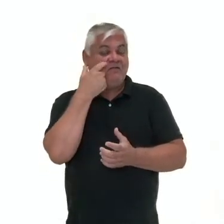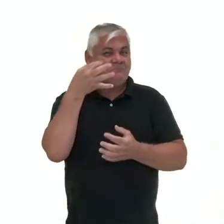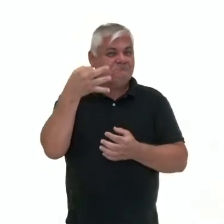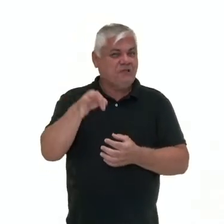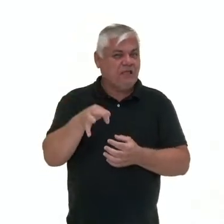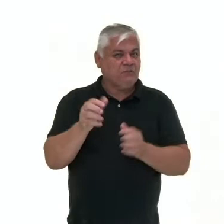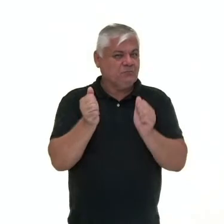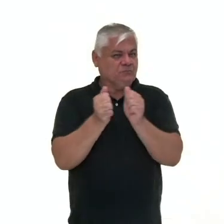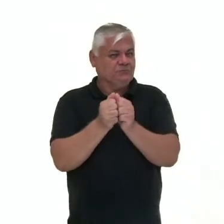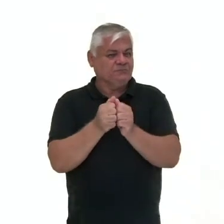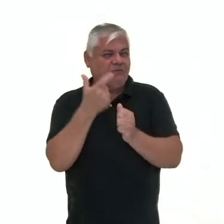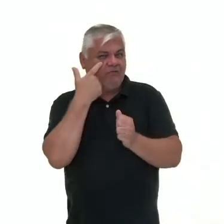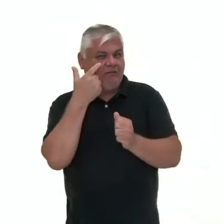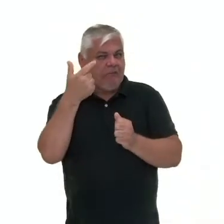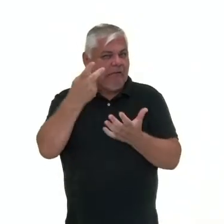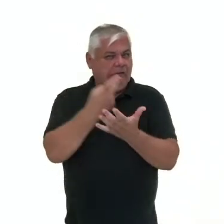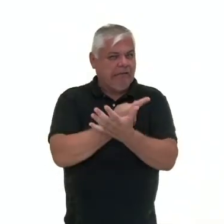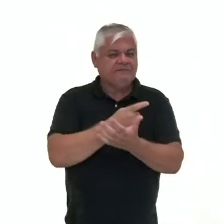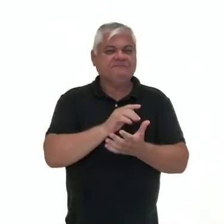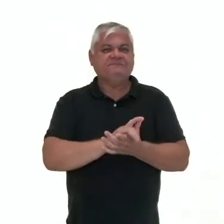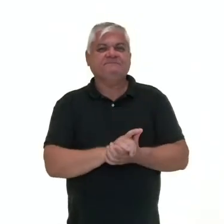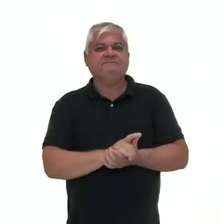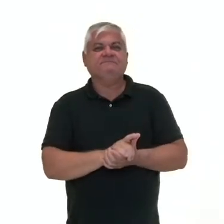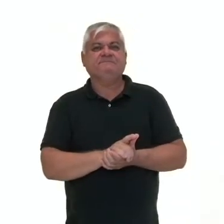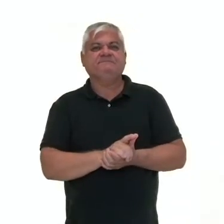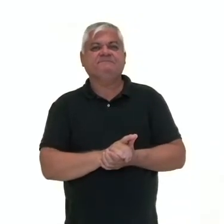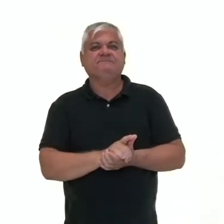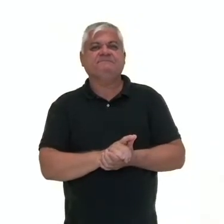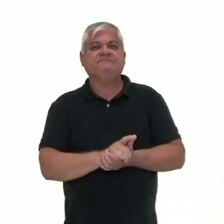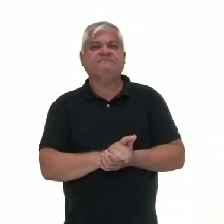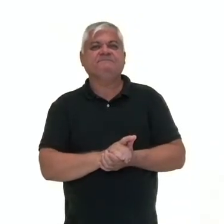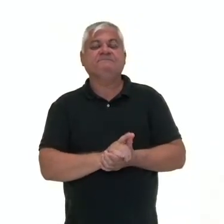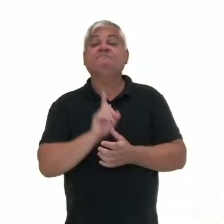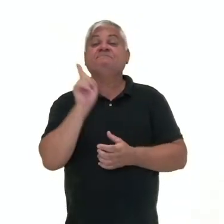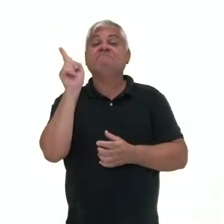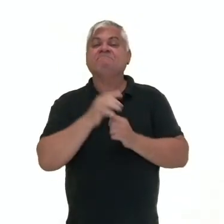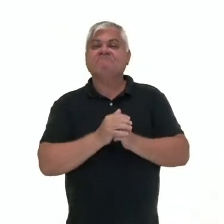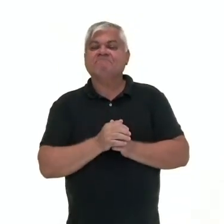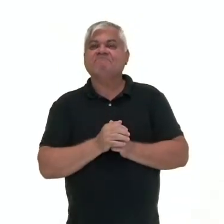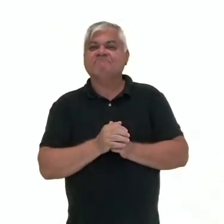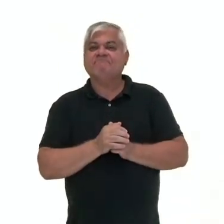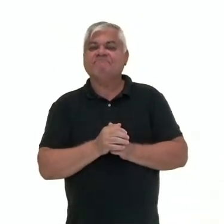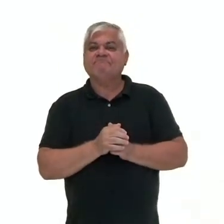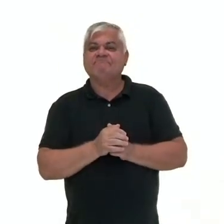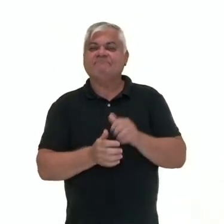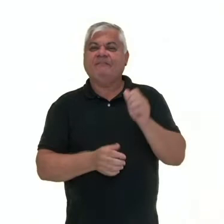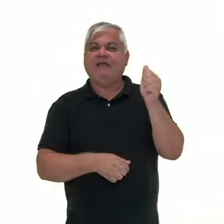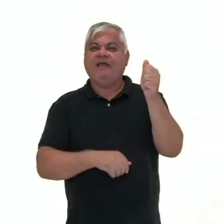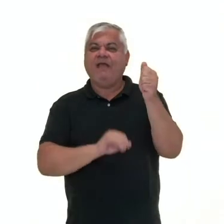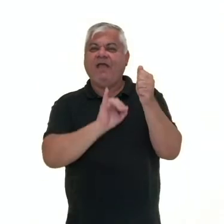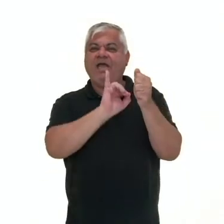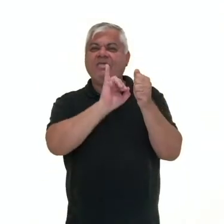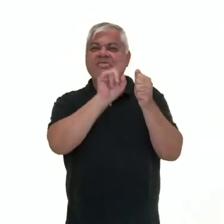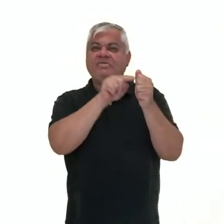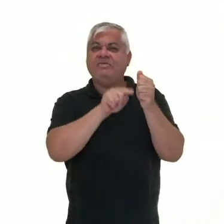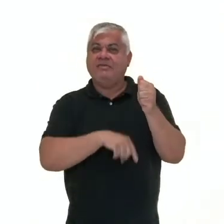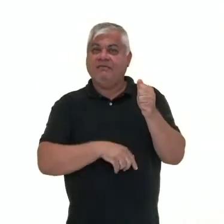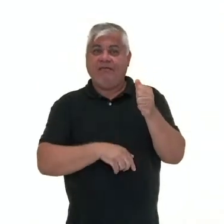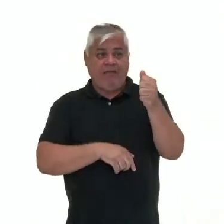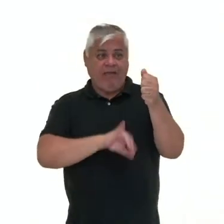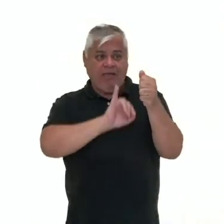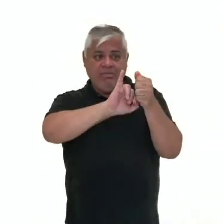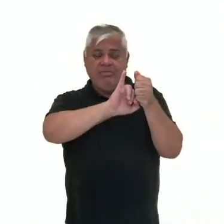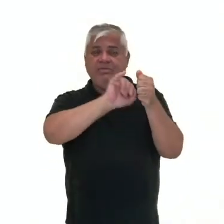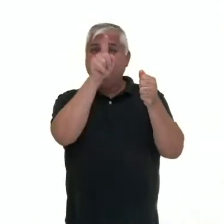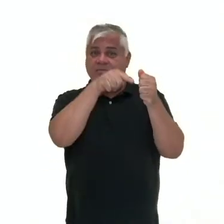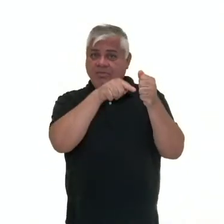então juntos isso. Vamos lá? Olha lá, justamente a palavra aí. Olha que